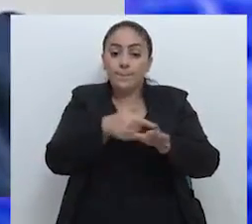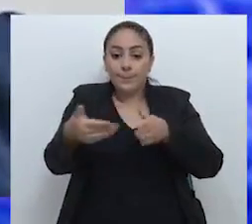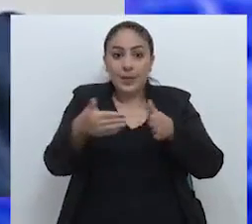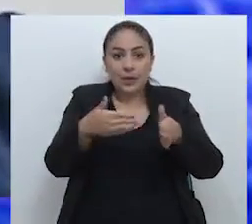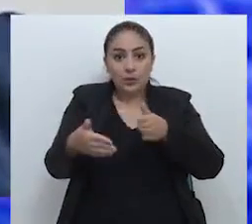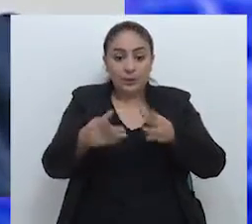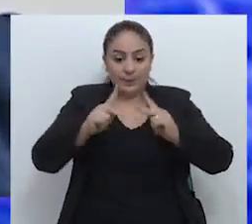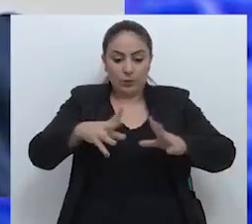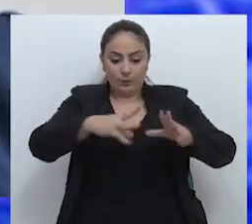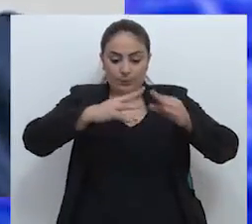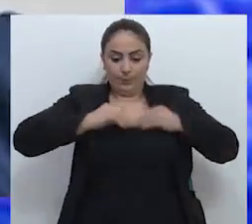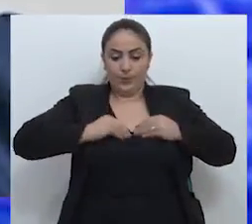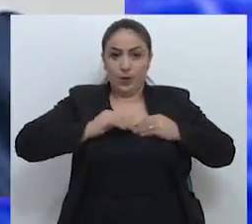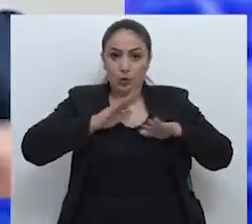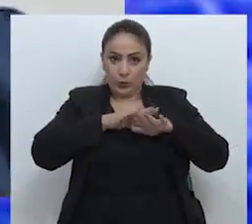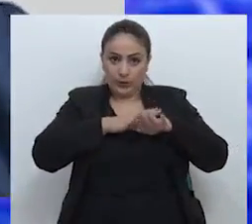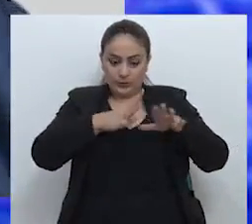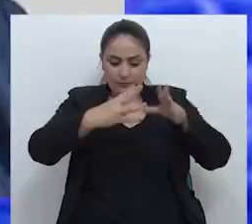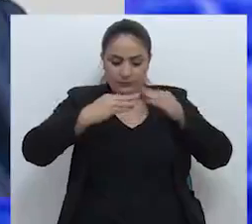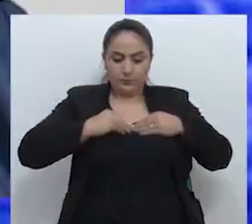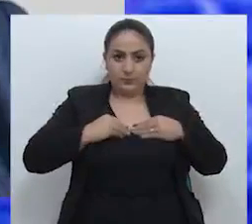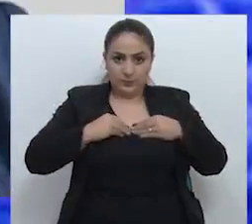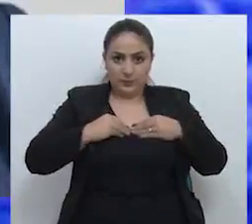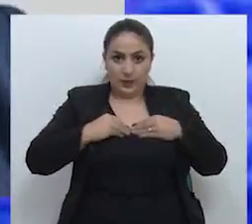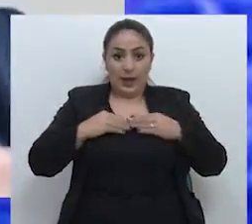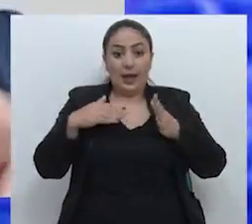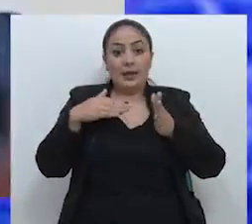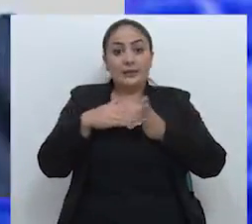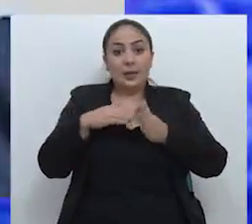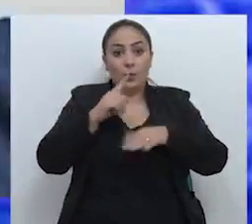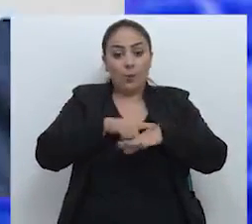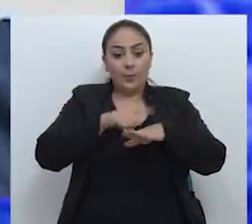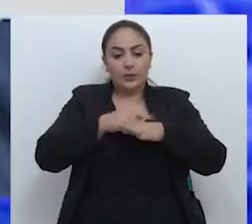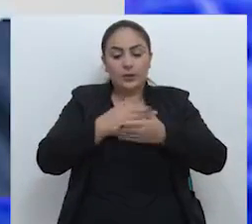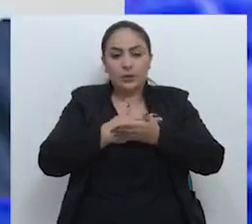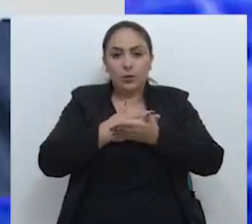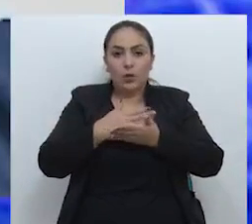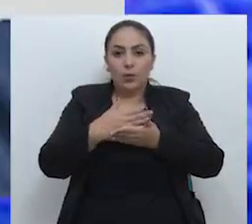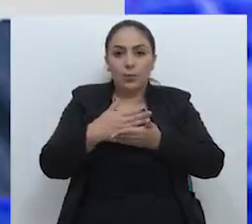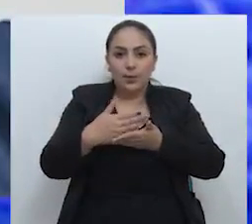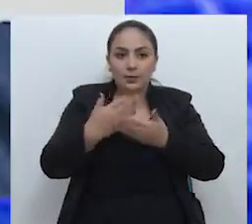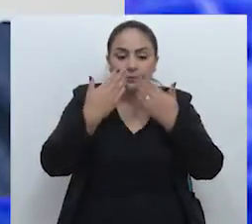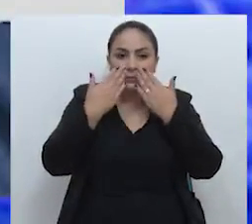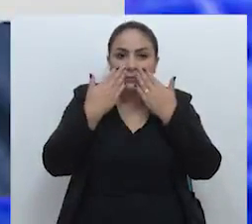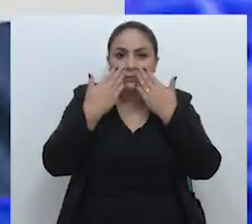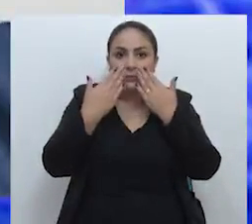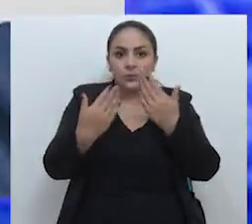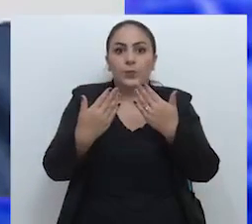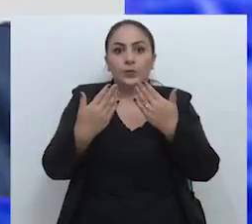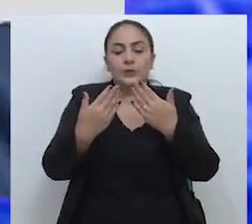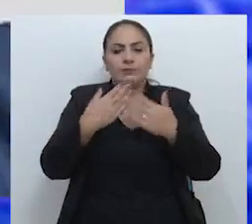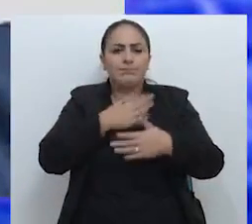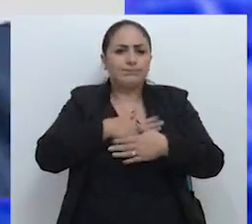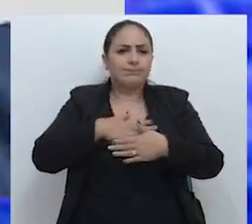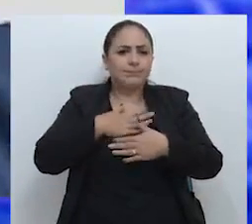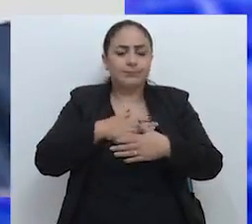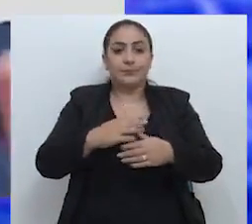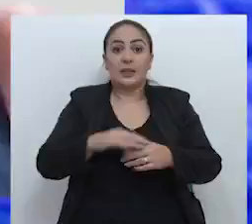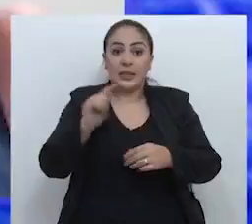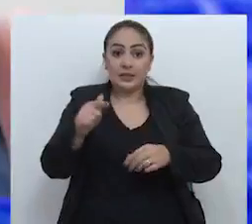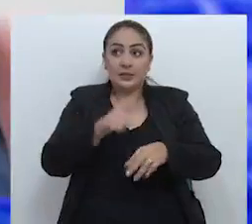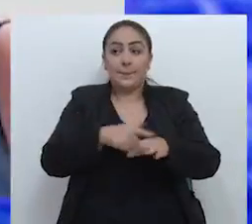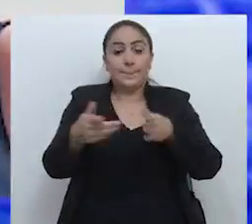que o indivíduo foi contaminado até o momento em que ele começa a apresentar os